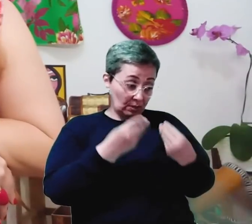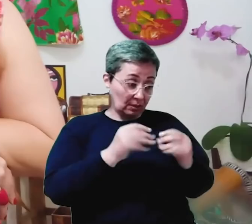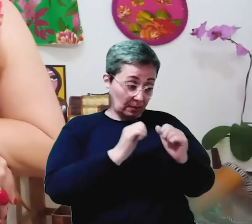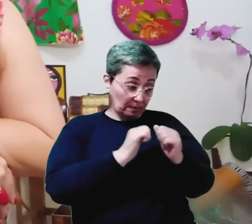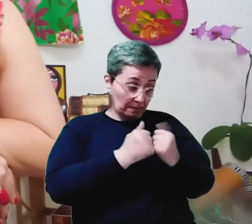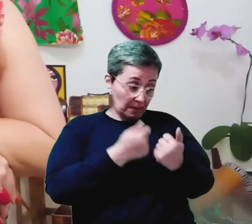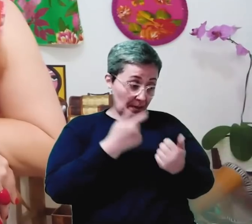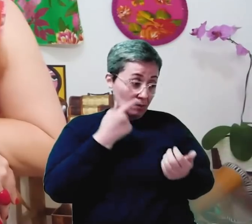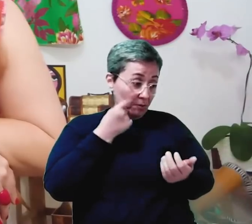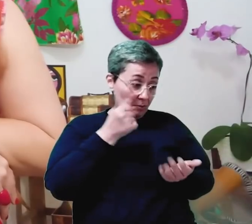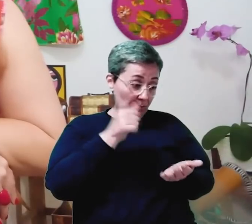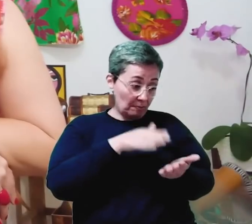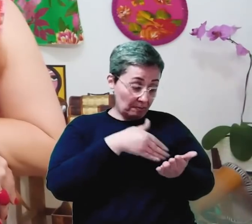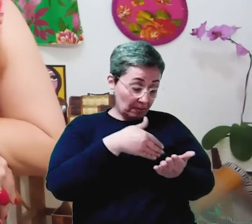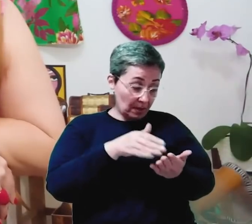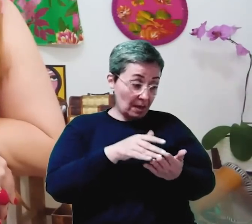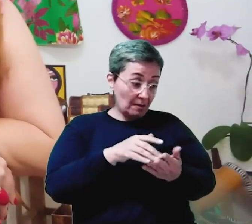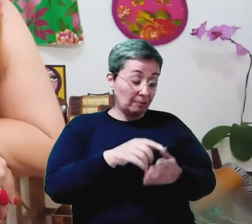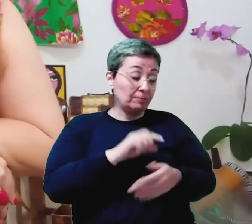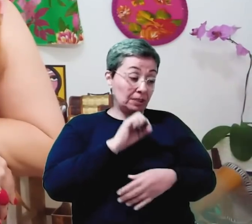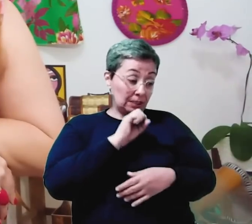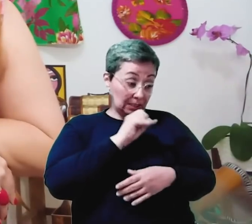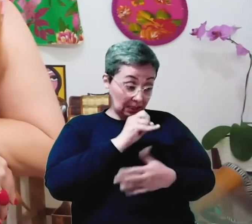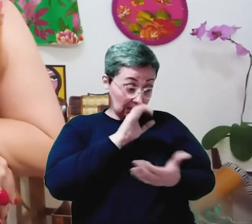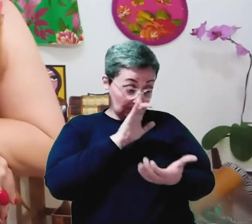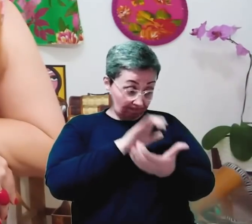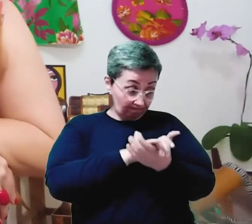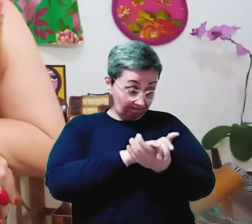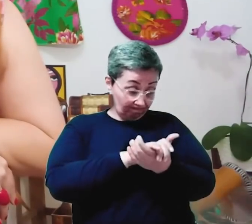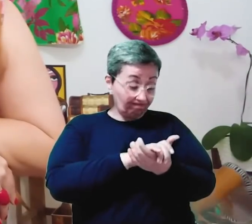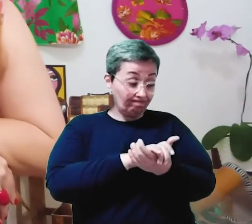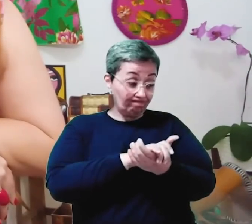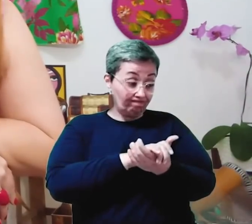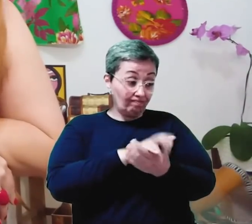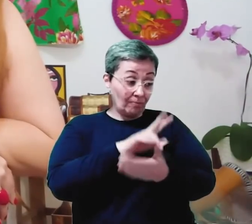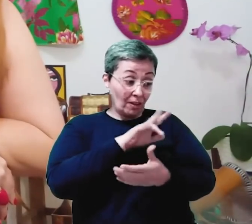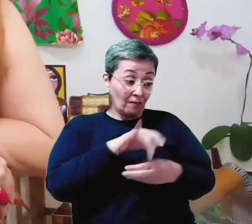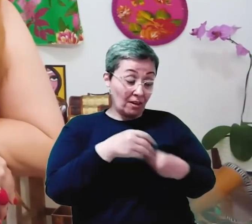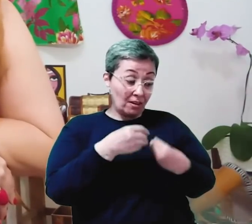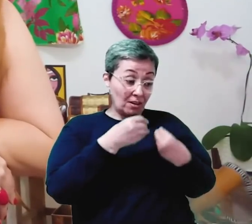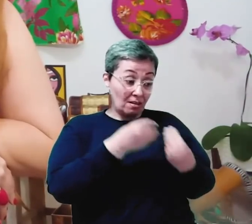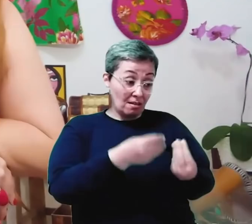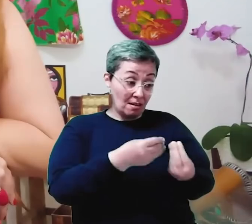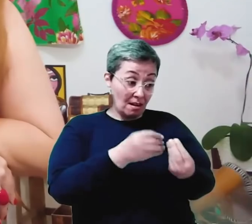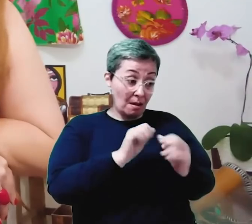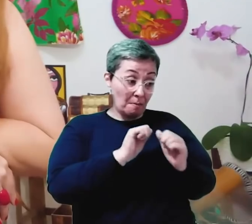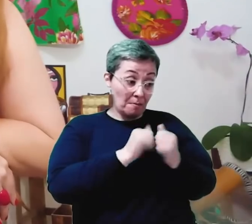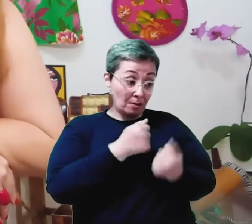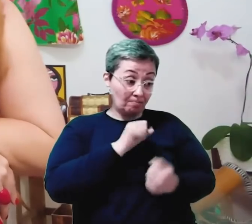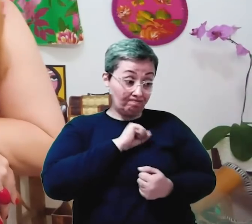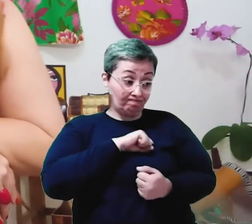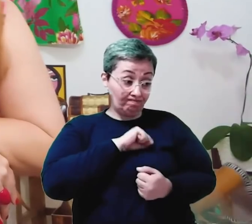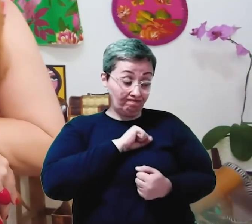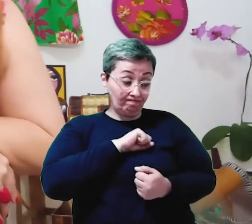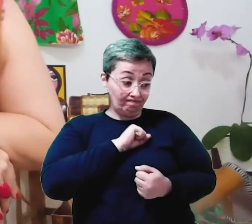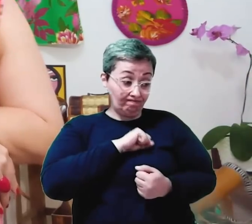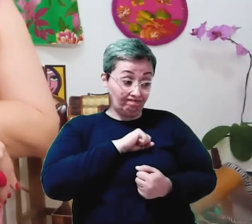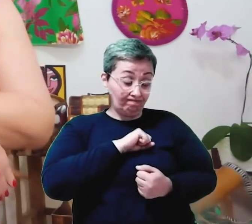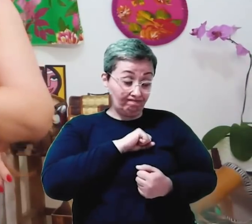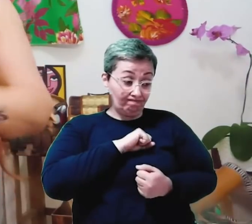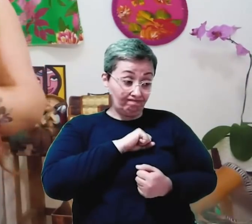dá pão com mel, mas se eu me casar com ela, ela vai lhe dar pão com fel.